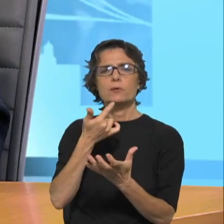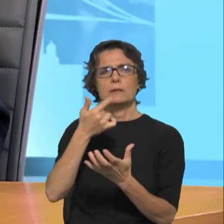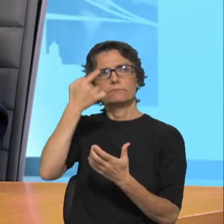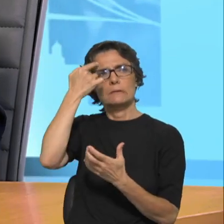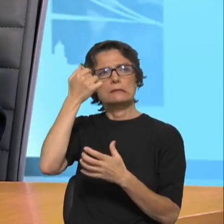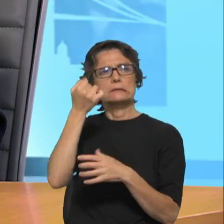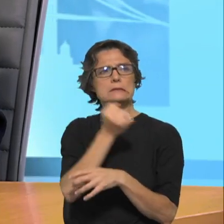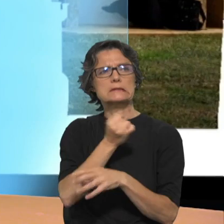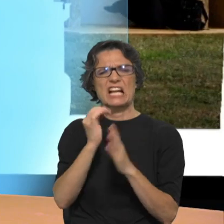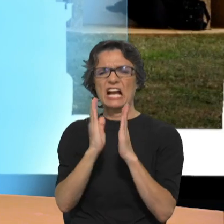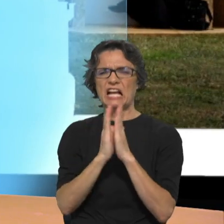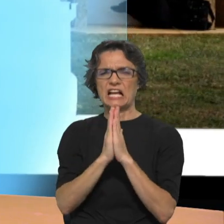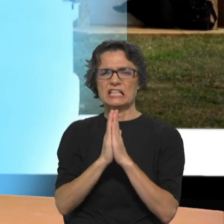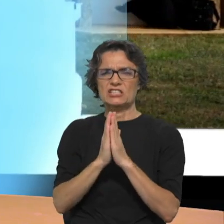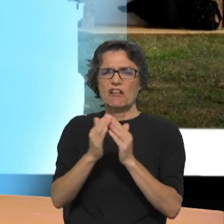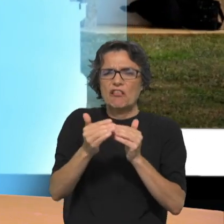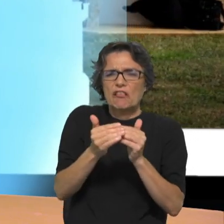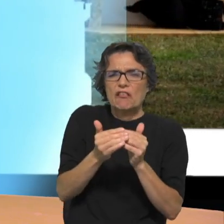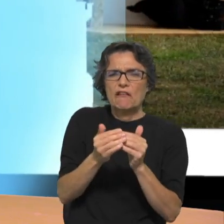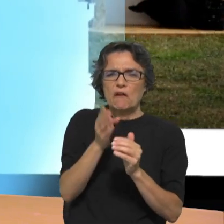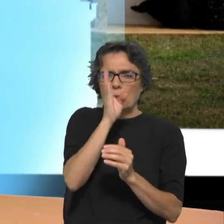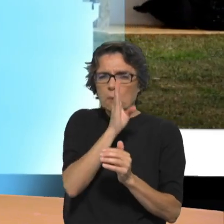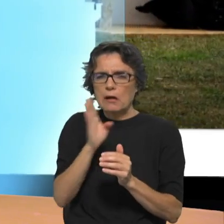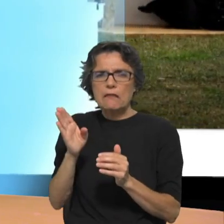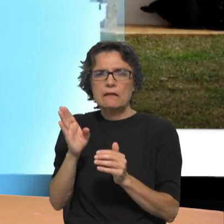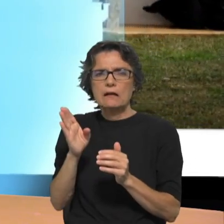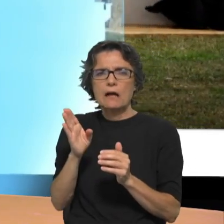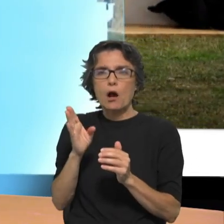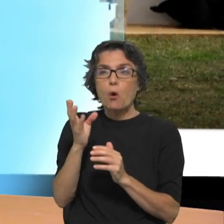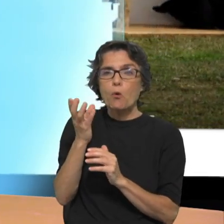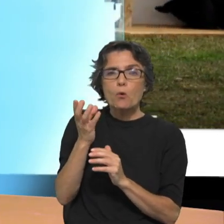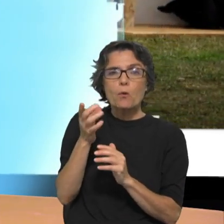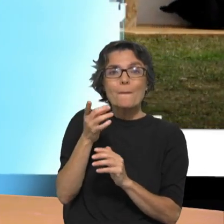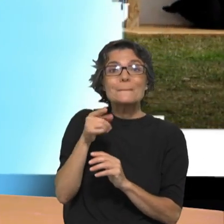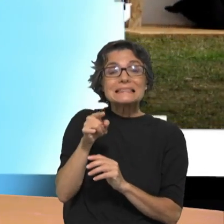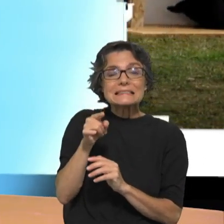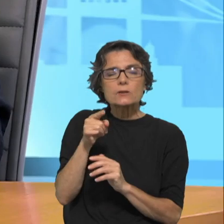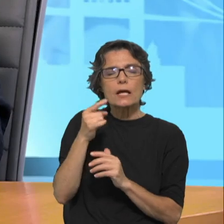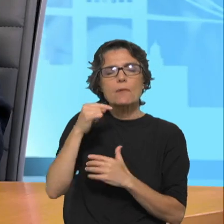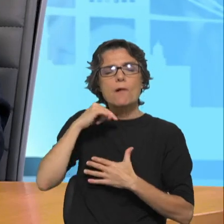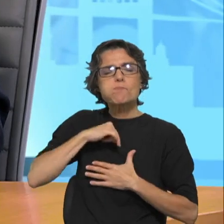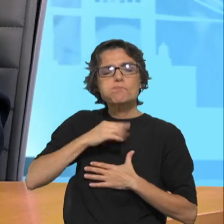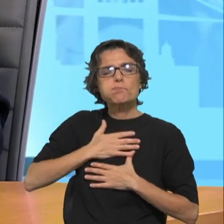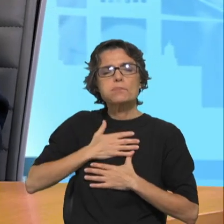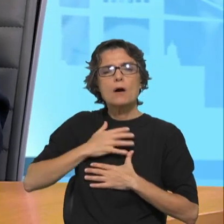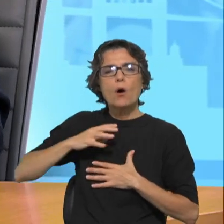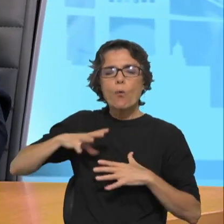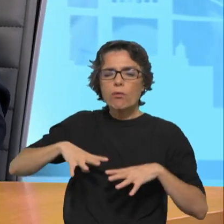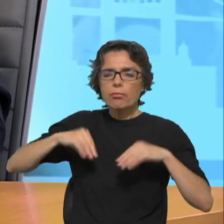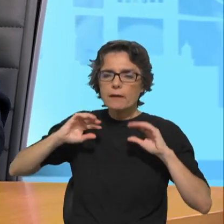ao conceito de igreja, ritual, etc. Culto. Mas culto e criação,